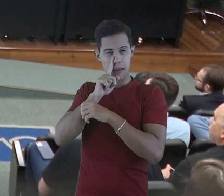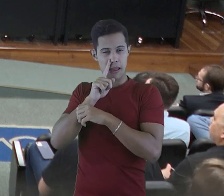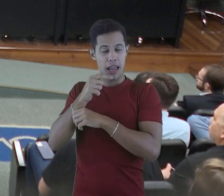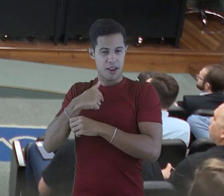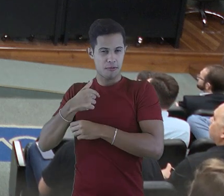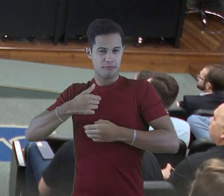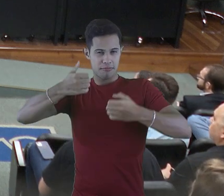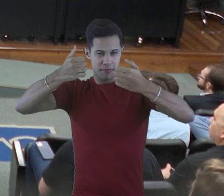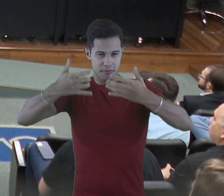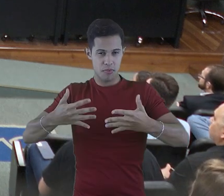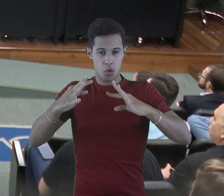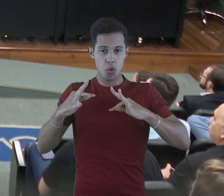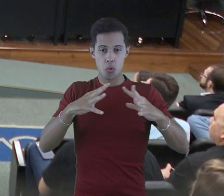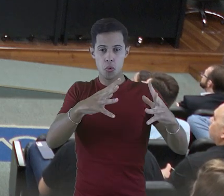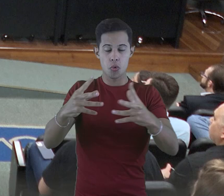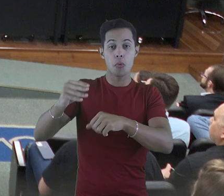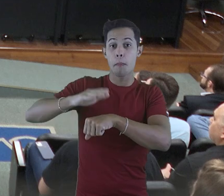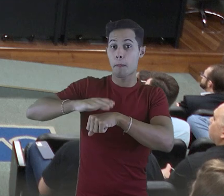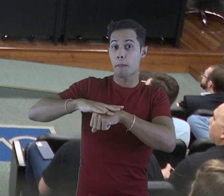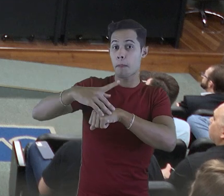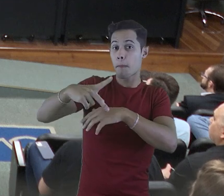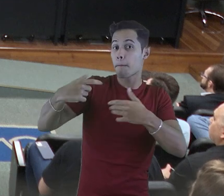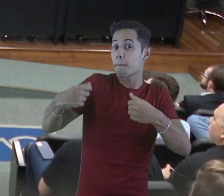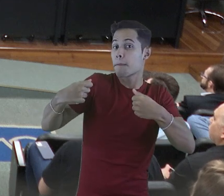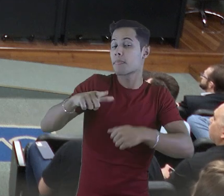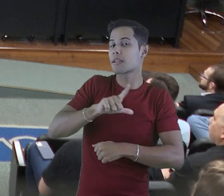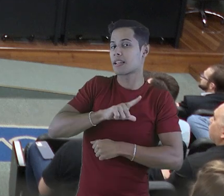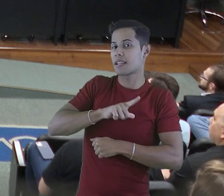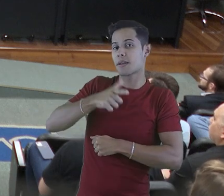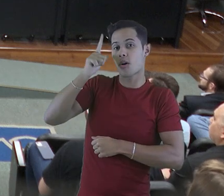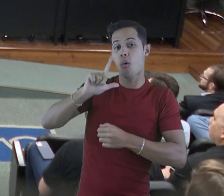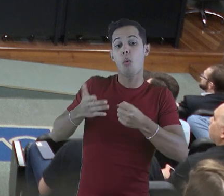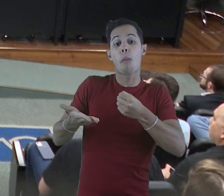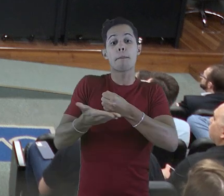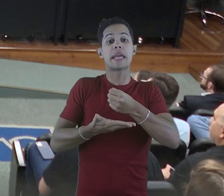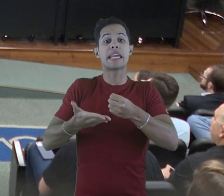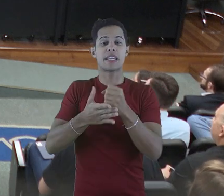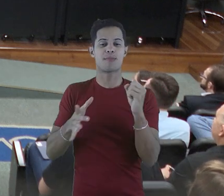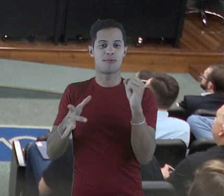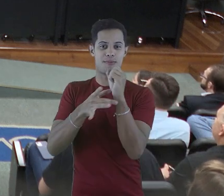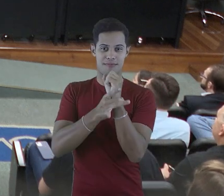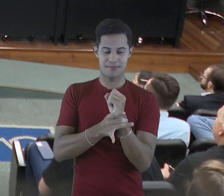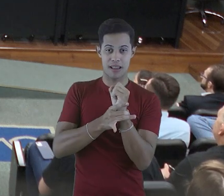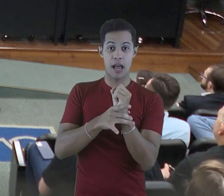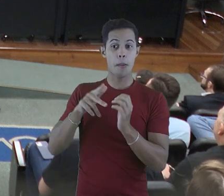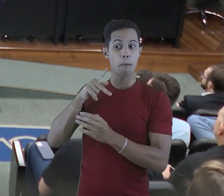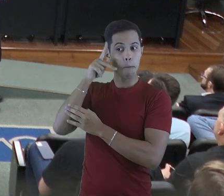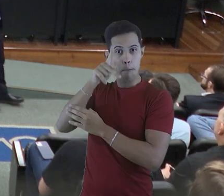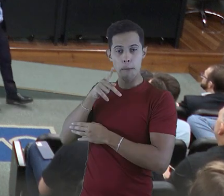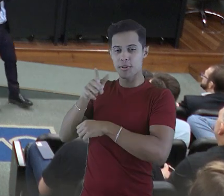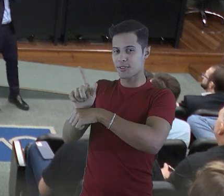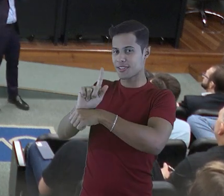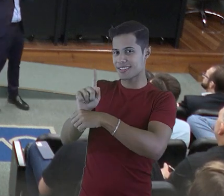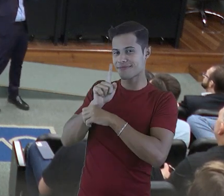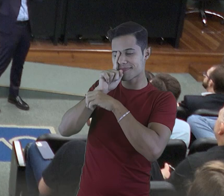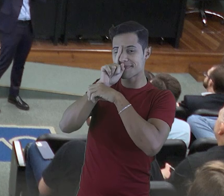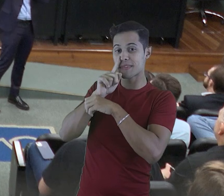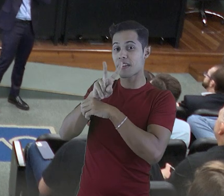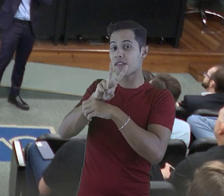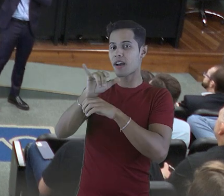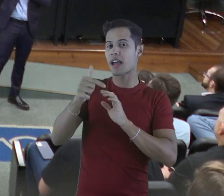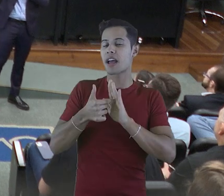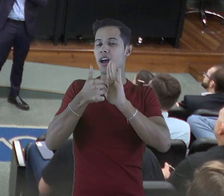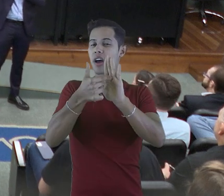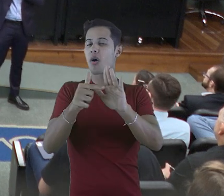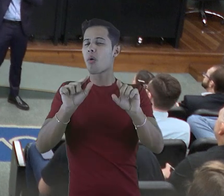mínimo necessário estão entendendo? a política de gerenciamento de risco ela vai dizer o que? ela vai dizer o índice de priorização por exemplo 4